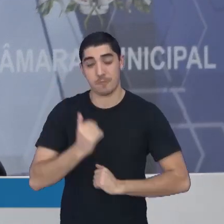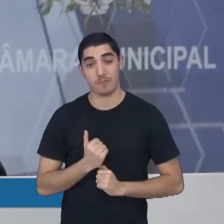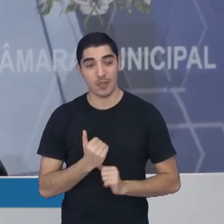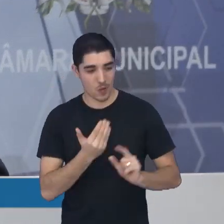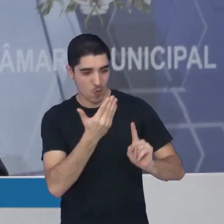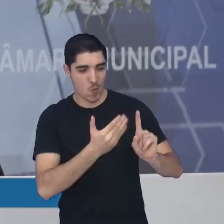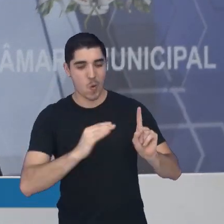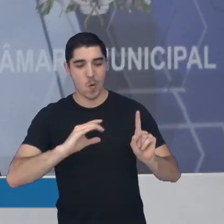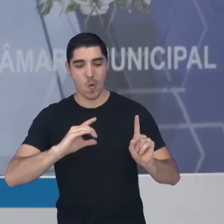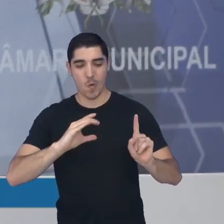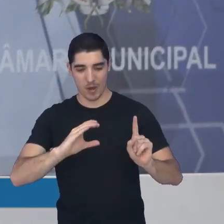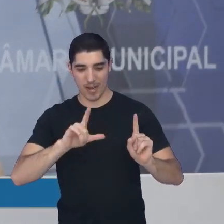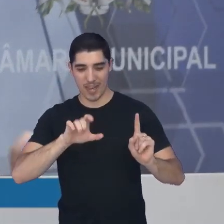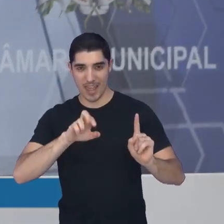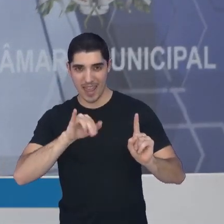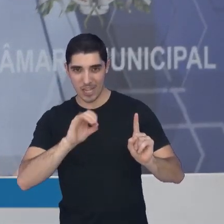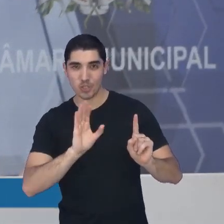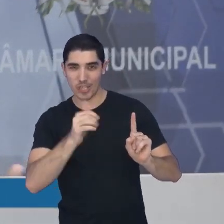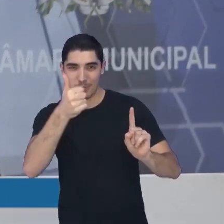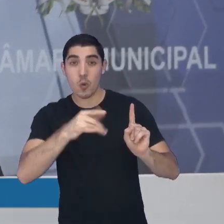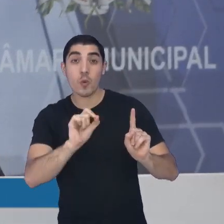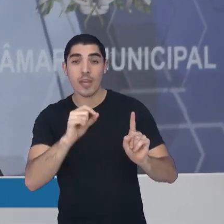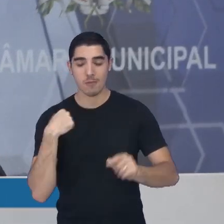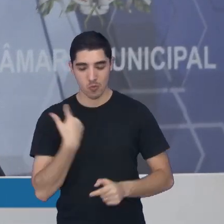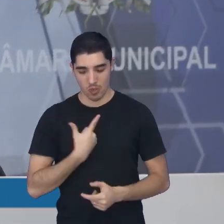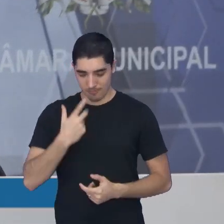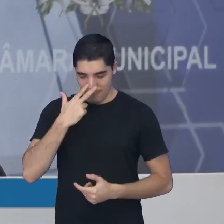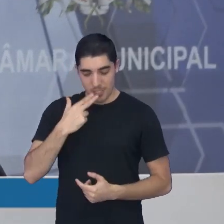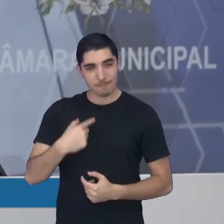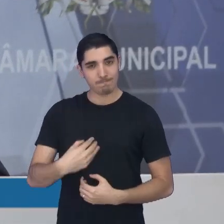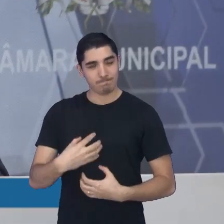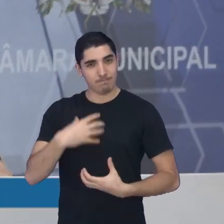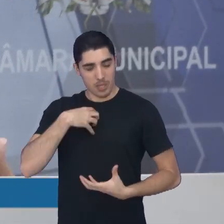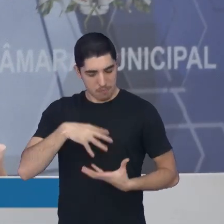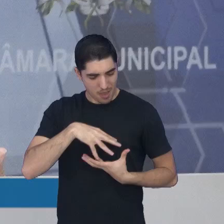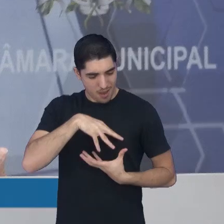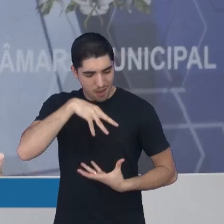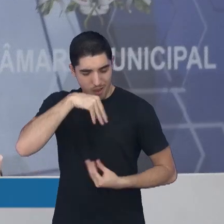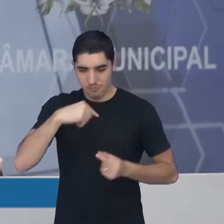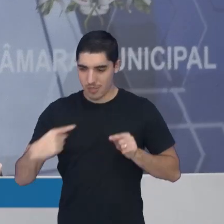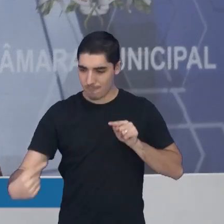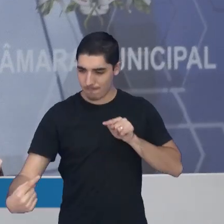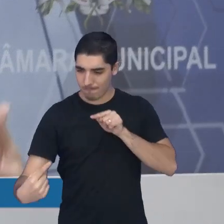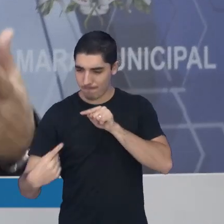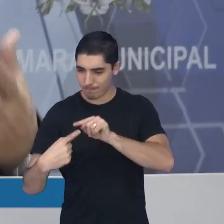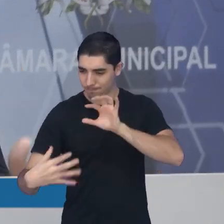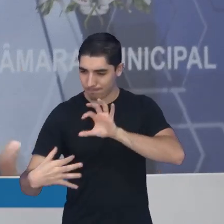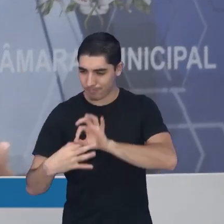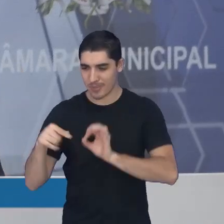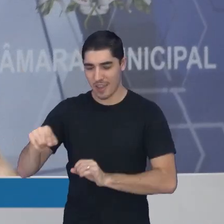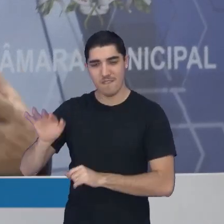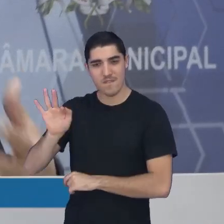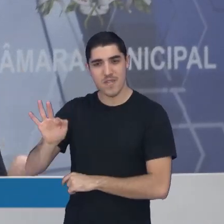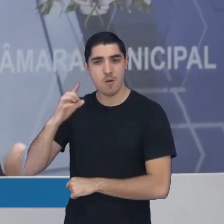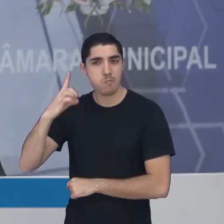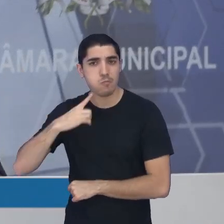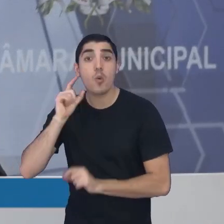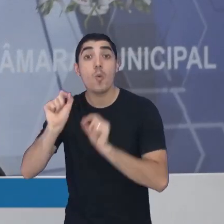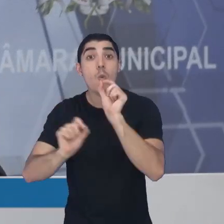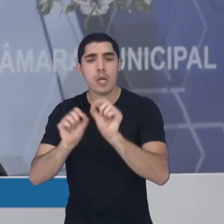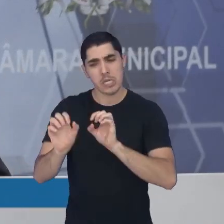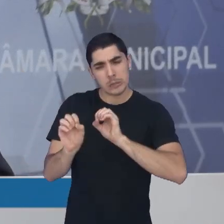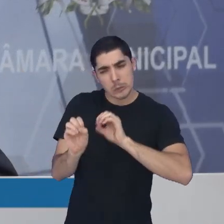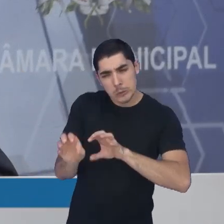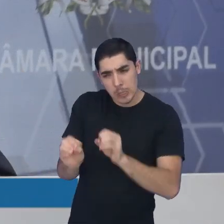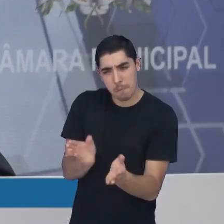Clélio, nós temos a alma da Faculdade de Direito, o ideal de formar, de bem